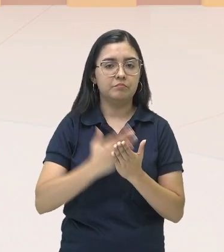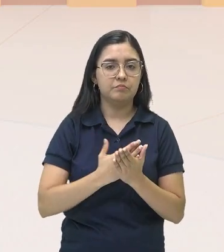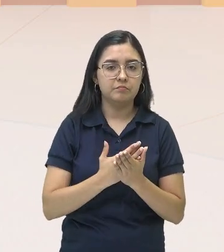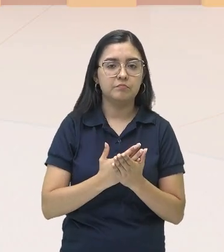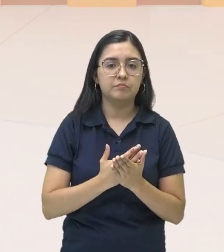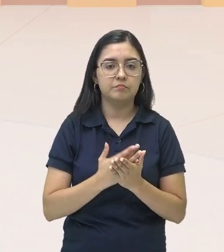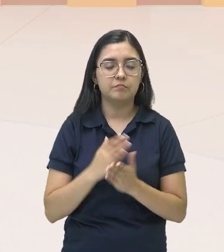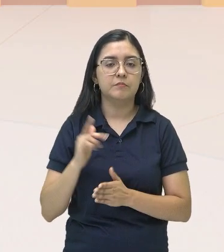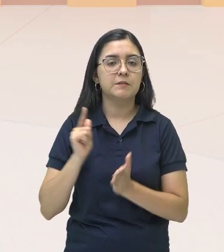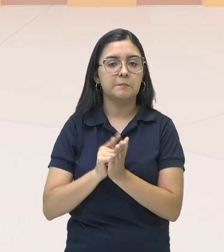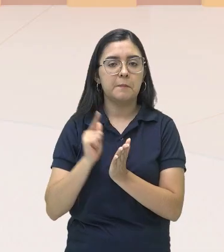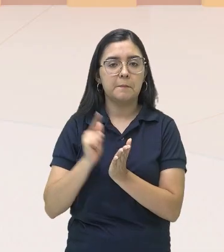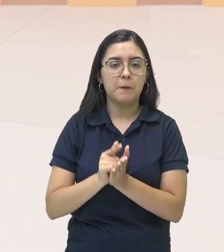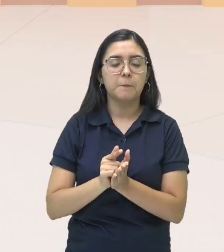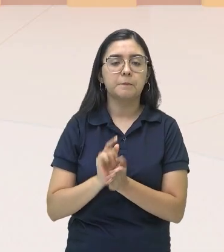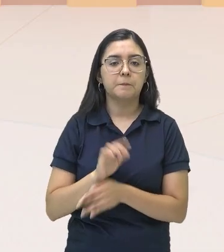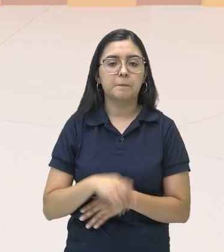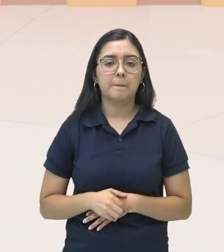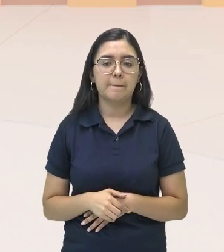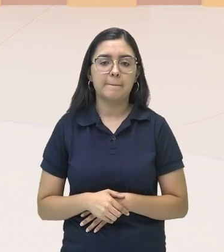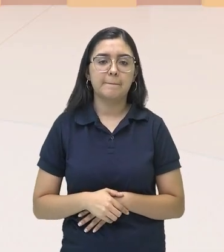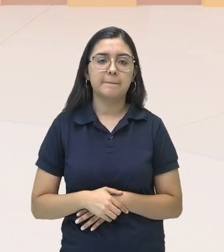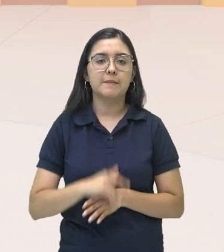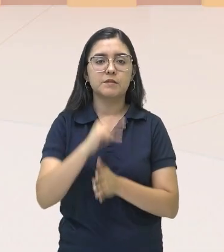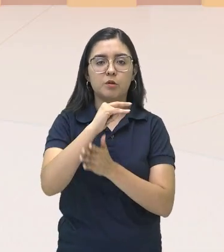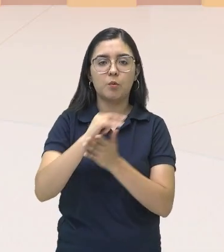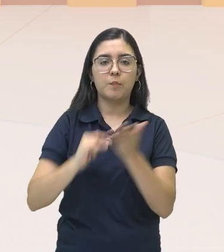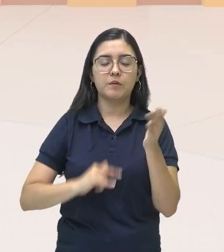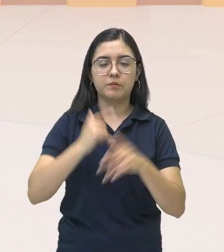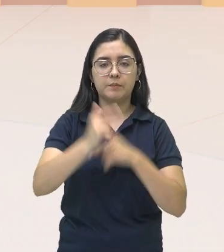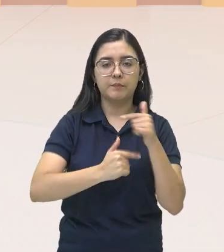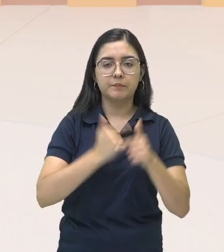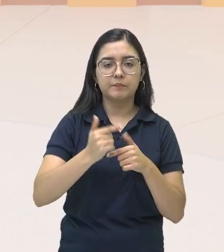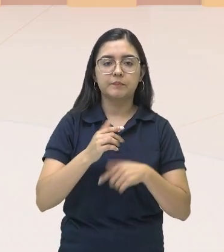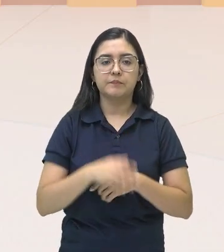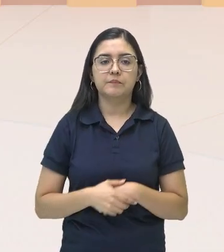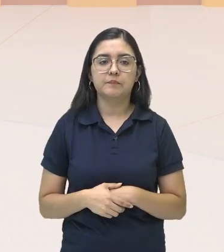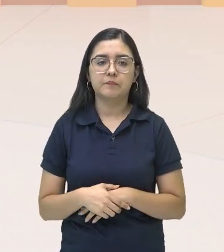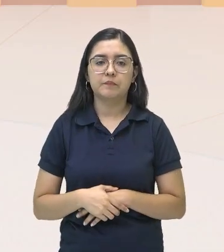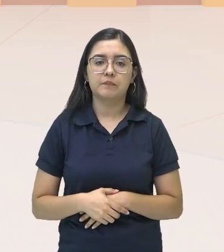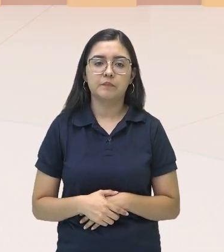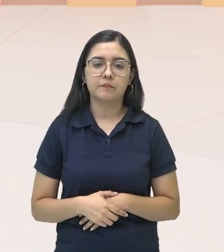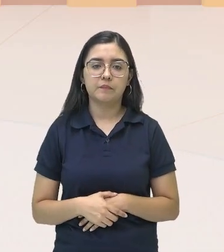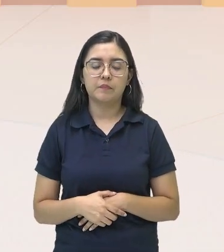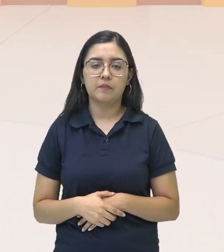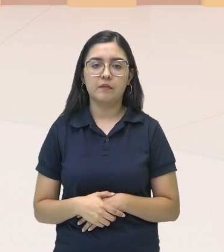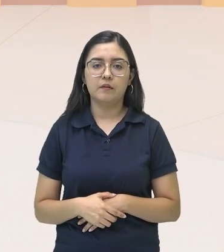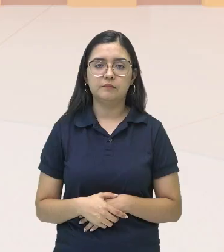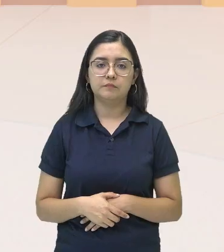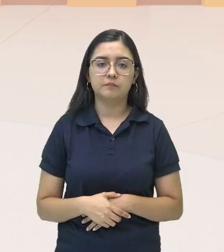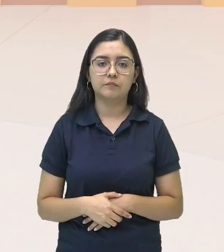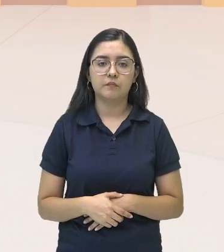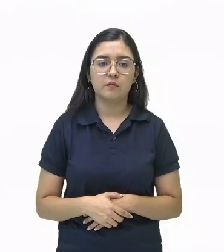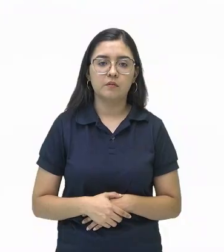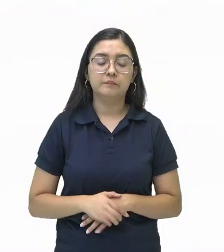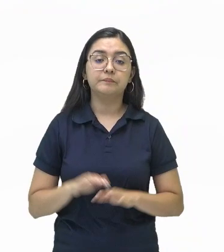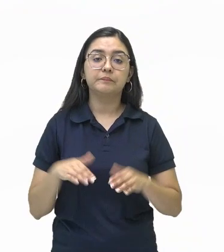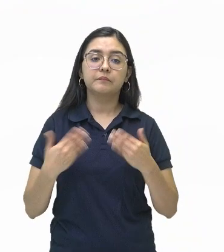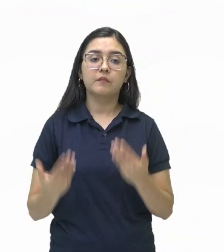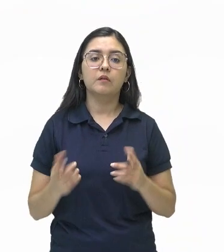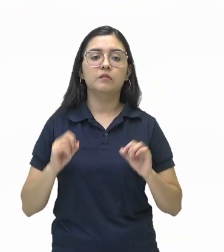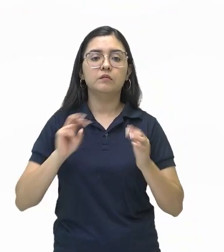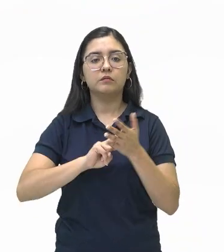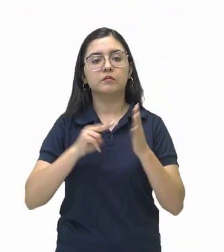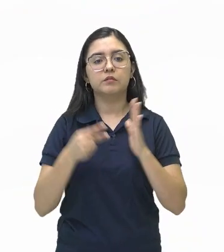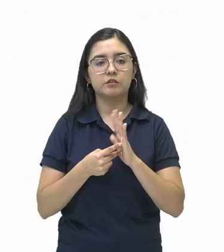nesse pedaço de papel aqui, nessa carteira aqui, né? Olha só, gente, o que significa,